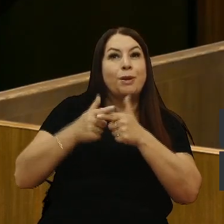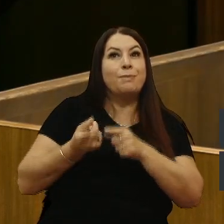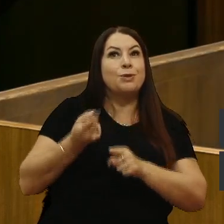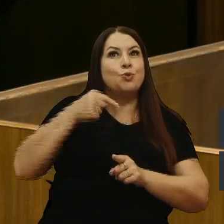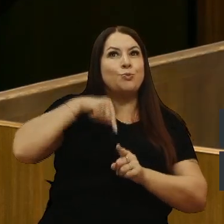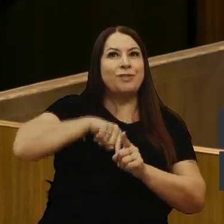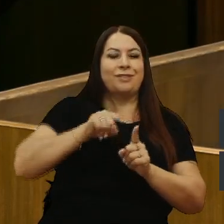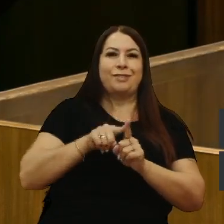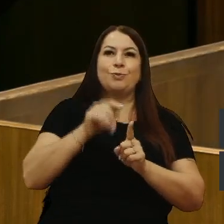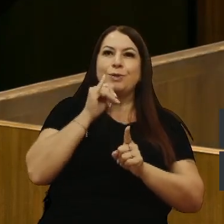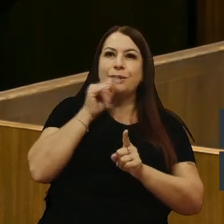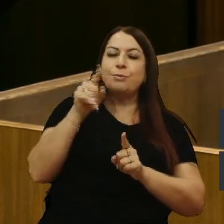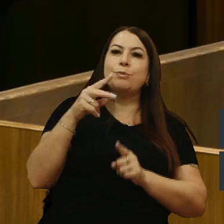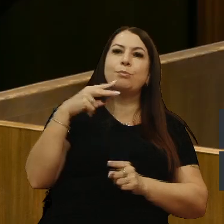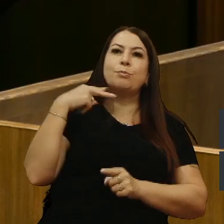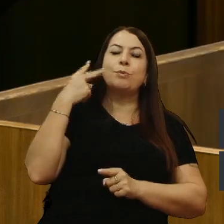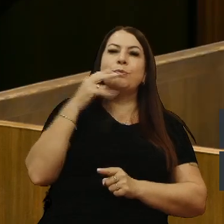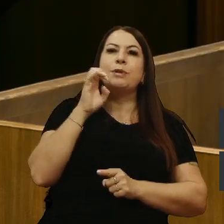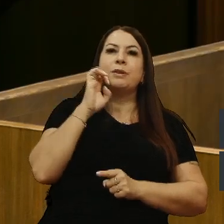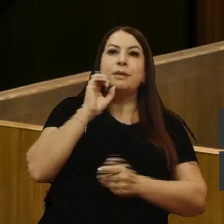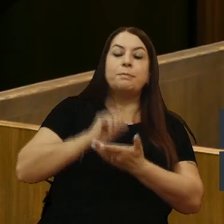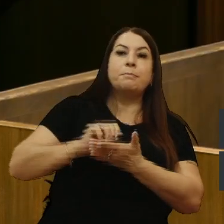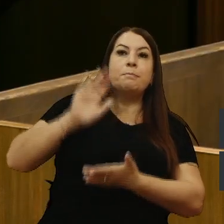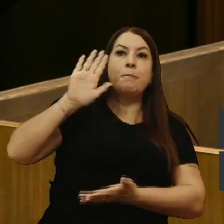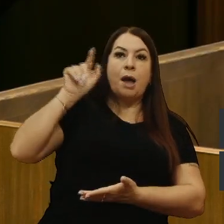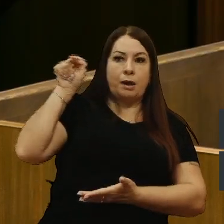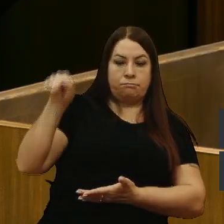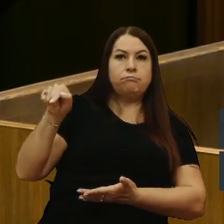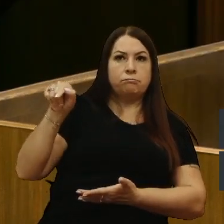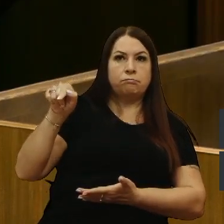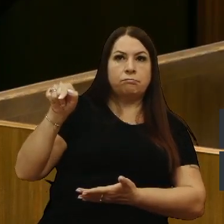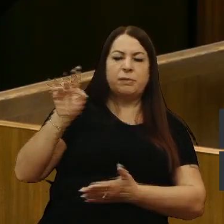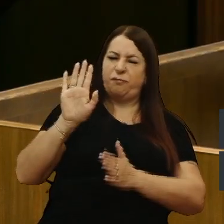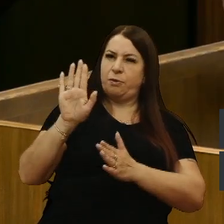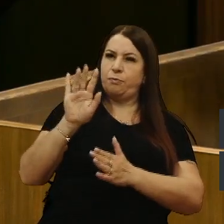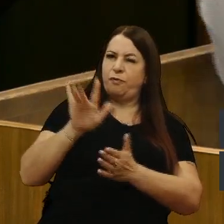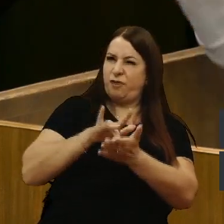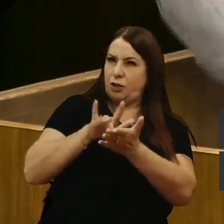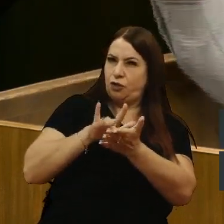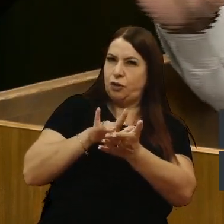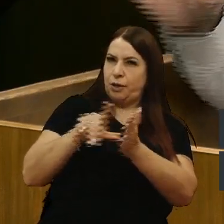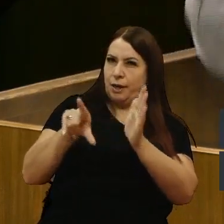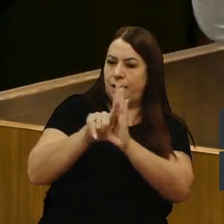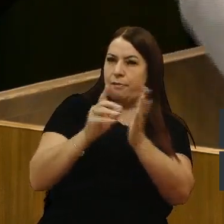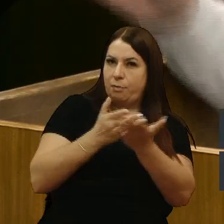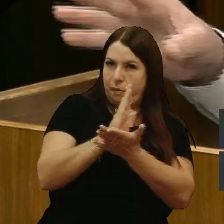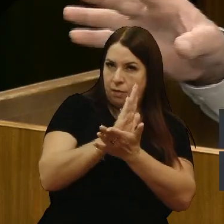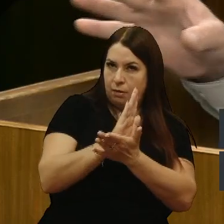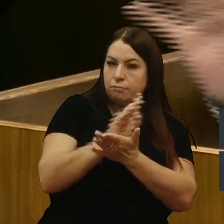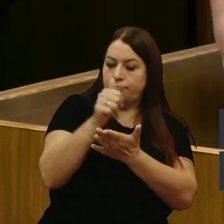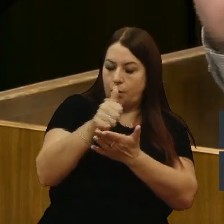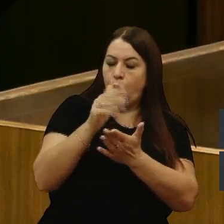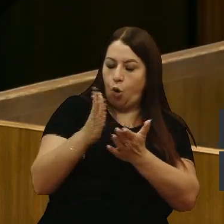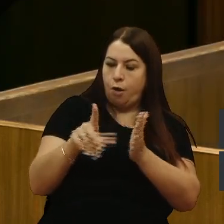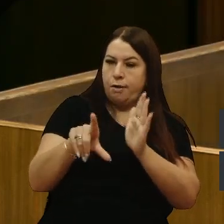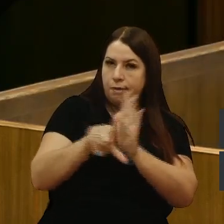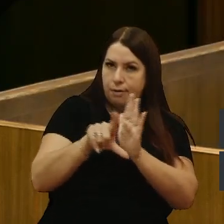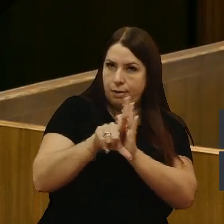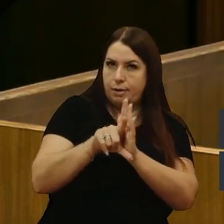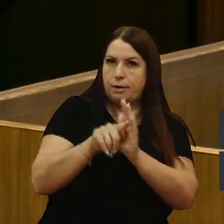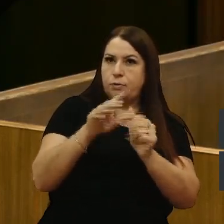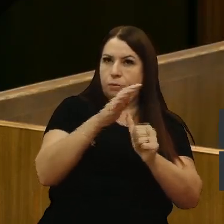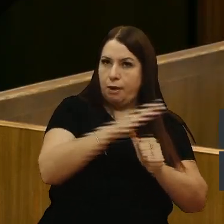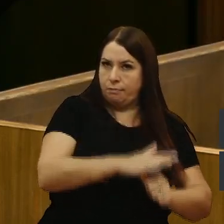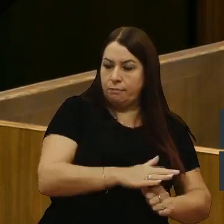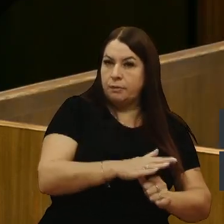exemplo, se a vereadora Estela agora me pedisse uma parte, tá? Vamos fazer de conta que a lei foi aprovada, está valendo como lei, a lei da misoginia.